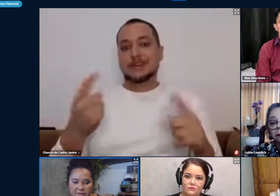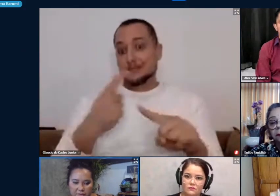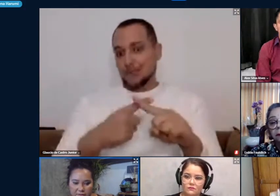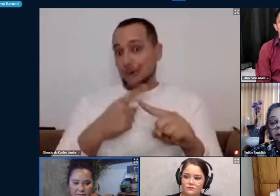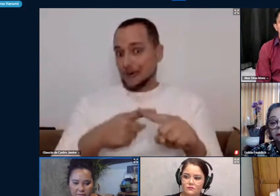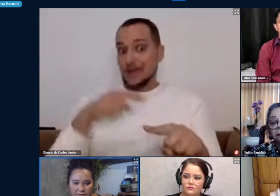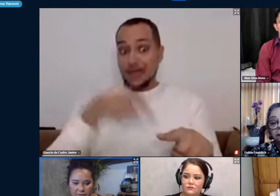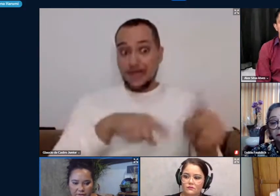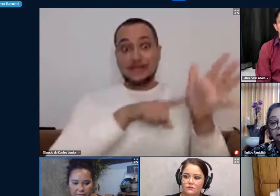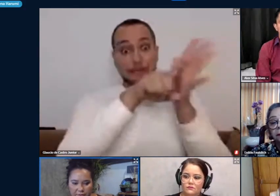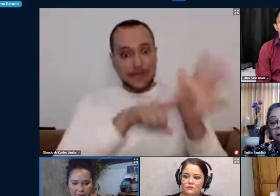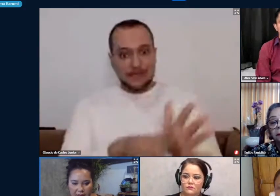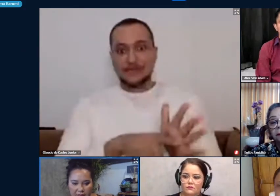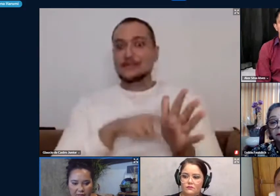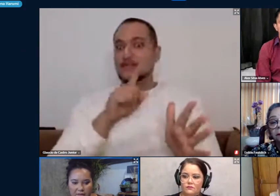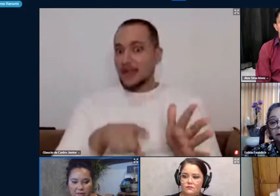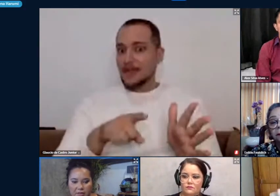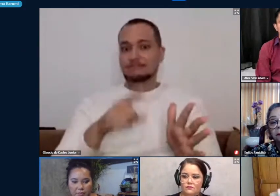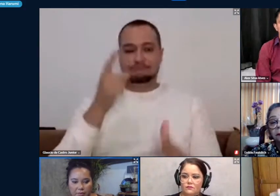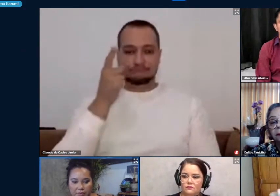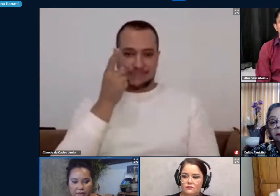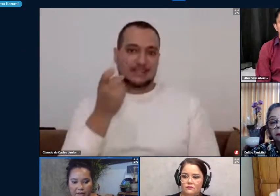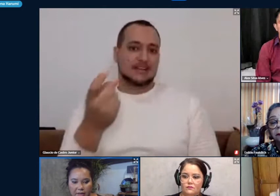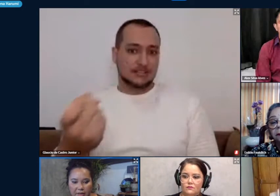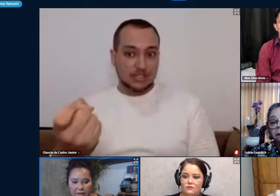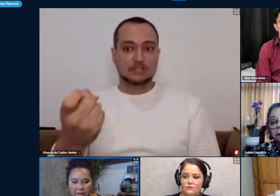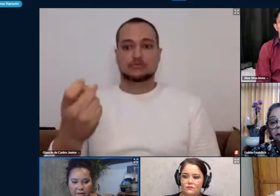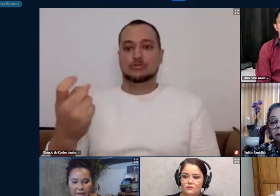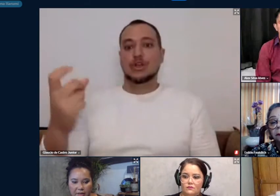tem várias questões que eu gostaria de abordar,